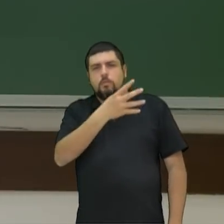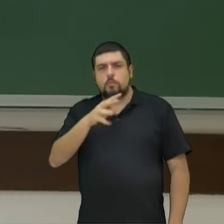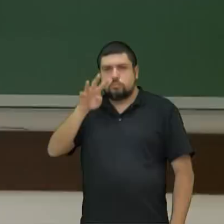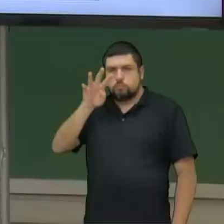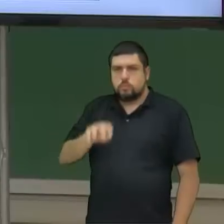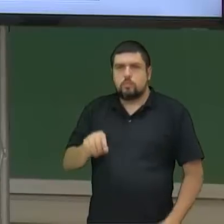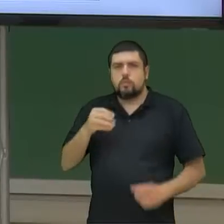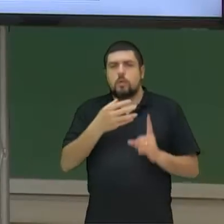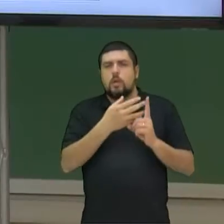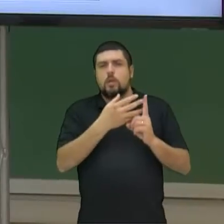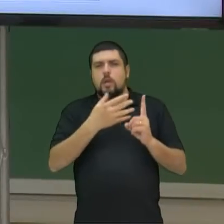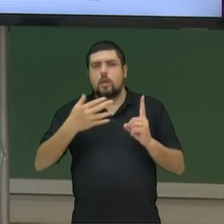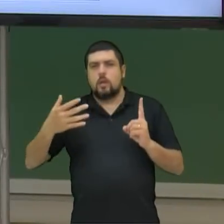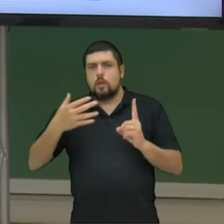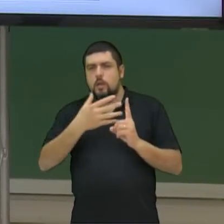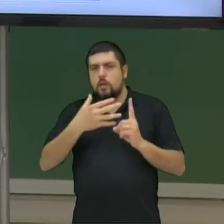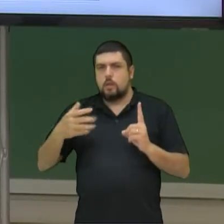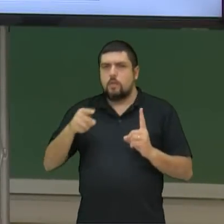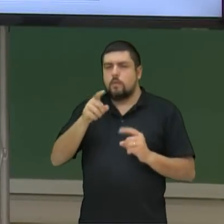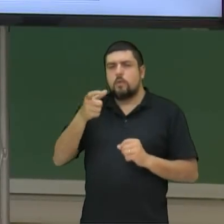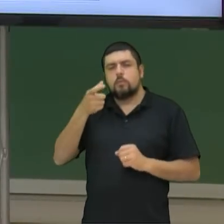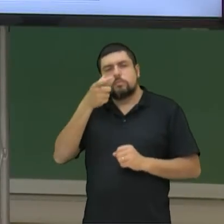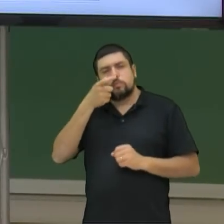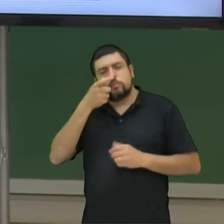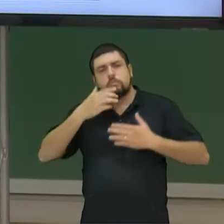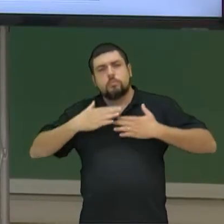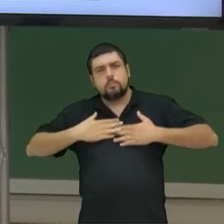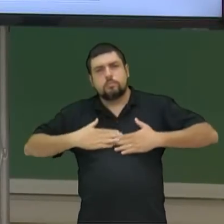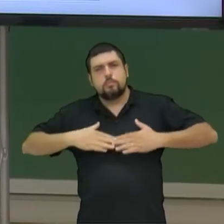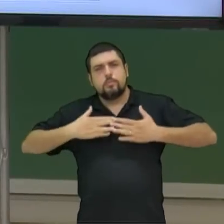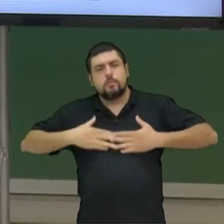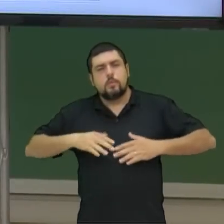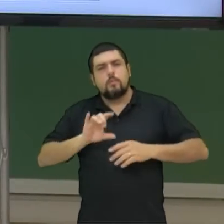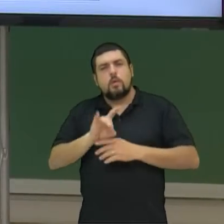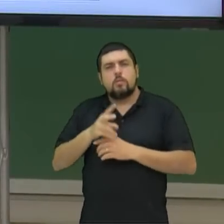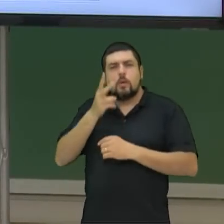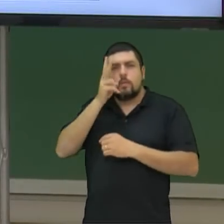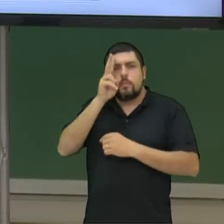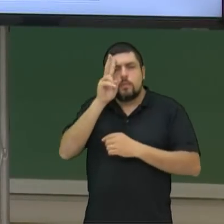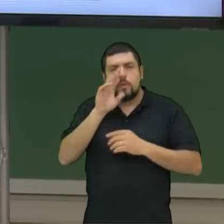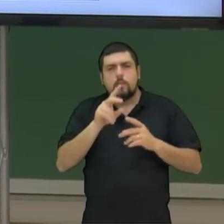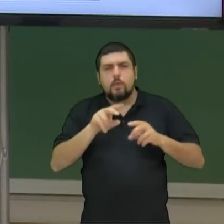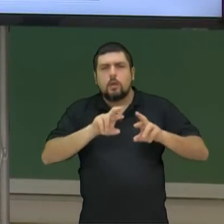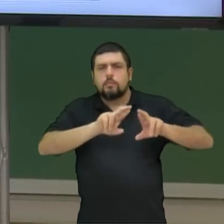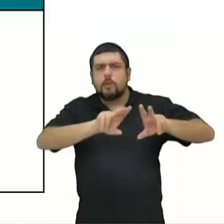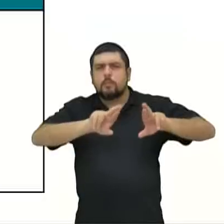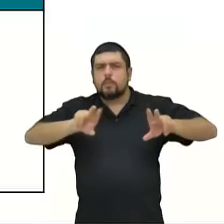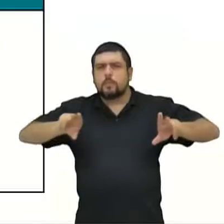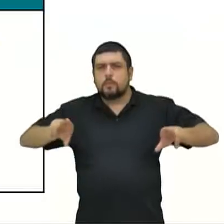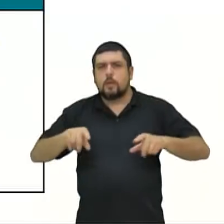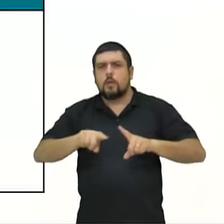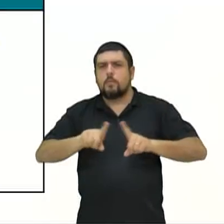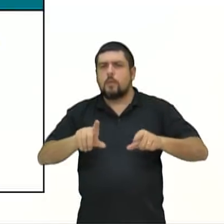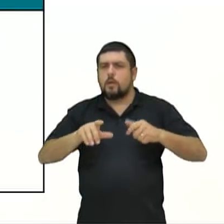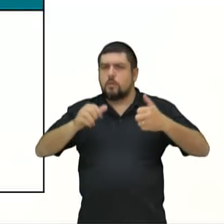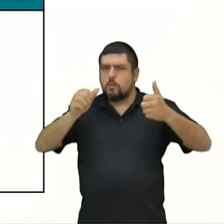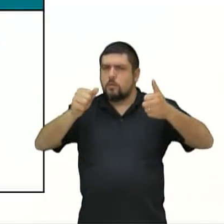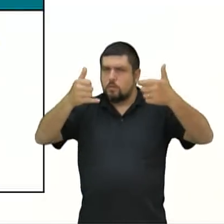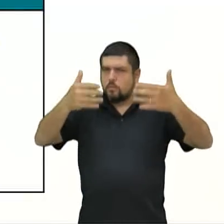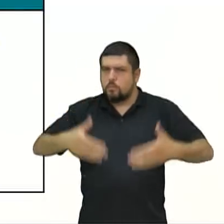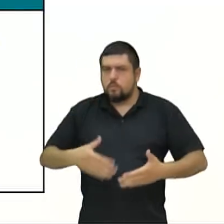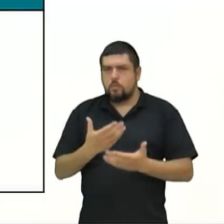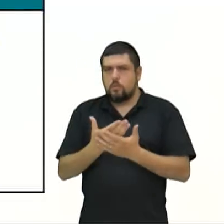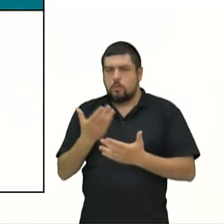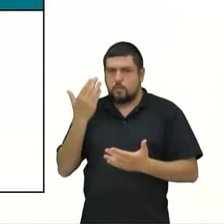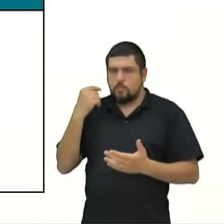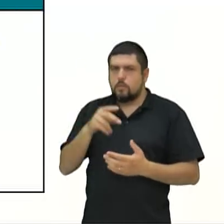síndromes que a gente viu. Você dá uma olhada com carinho, com cuidado depois, só para lembrar a diferença entre elas. Mas a gente explicou bem bonitinho na aula anterior, eu